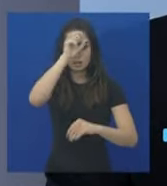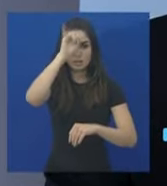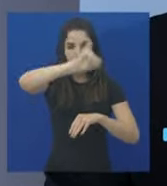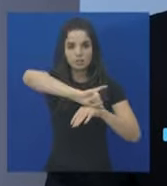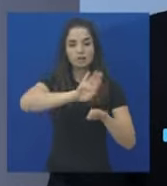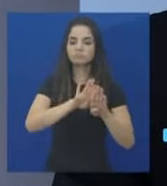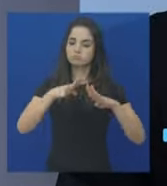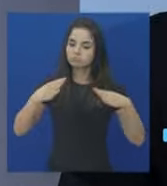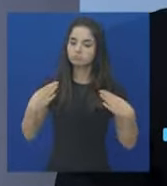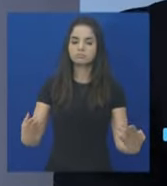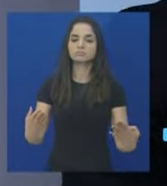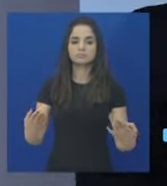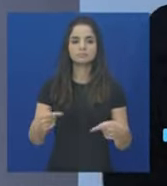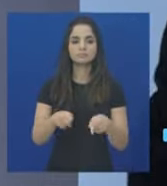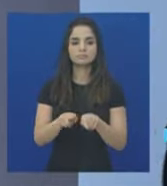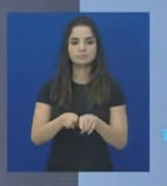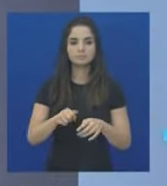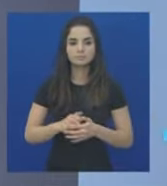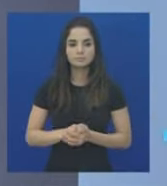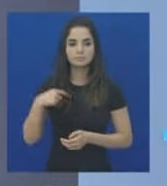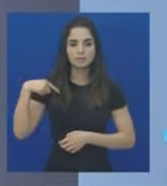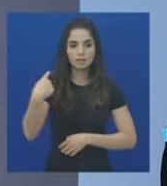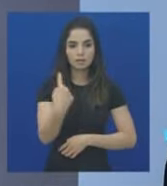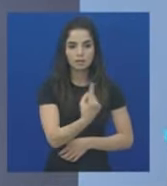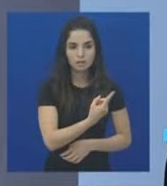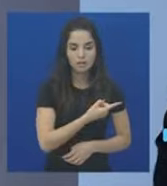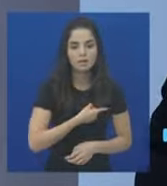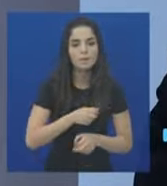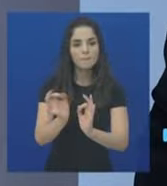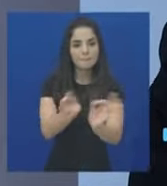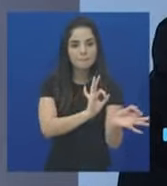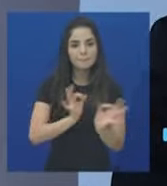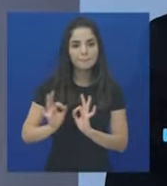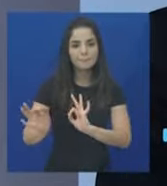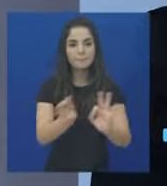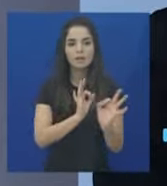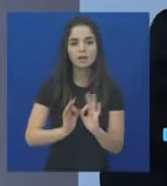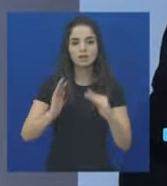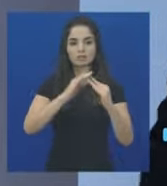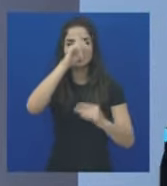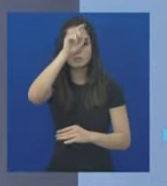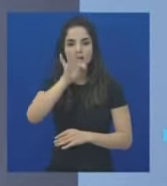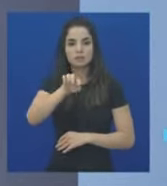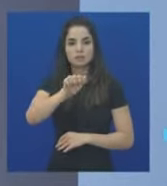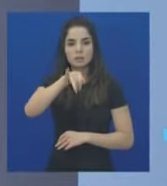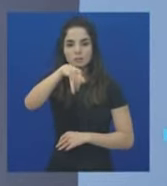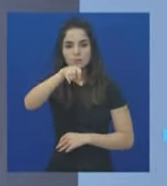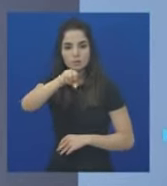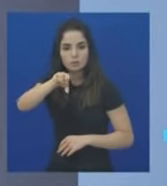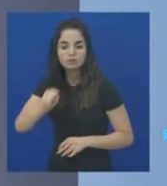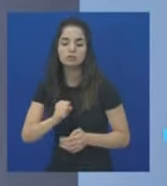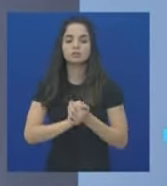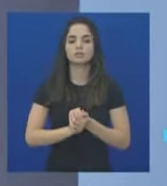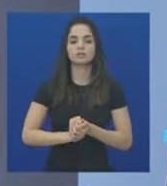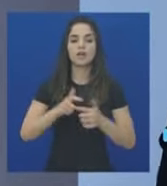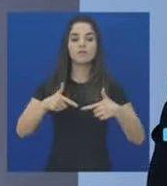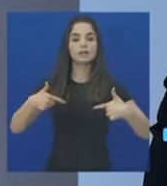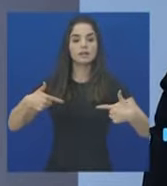aberto para a população. Nós vamos reequipar o Hospital de Itamoios e vamos avançar